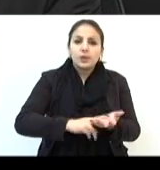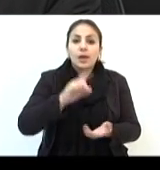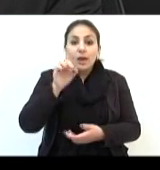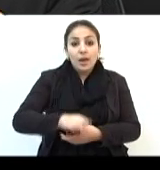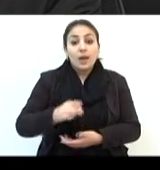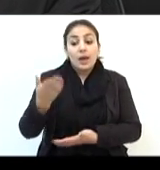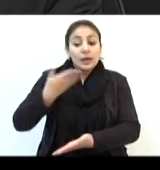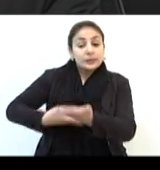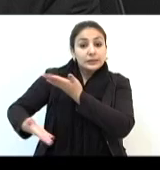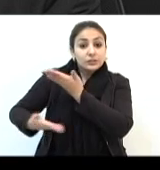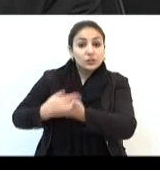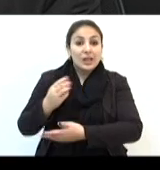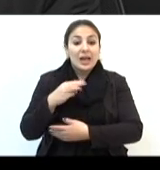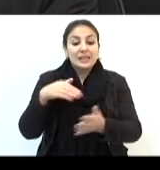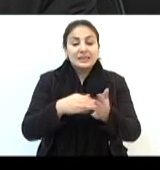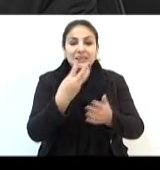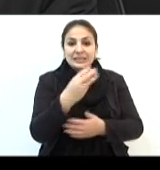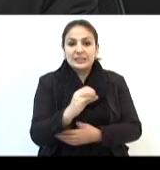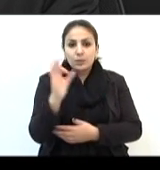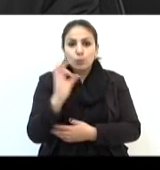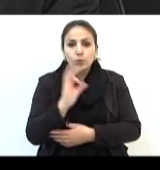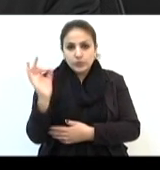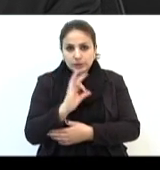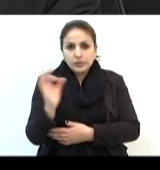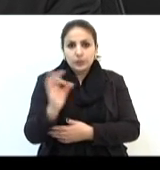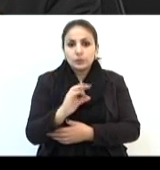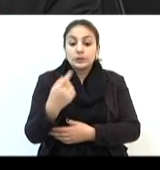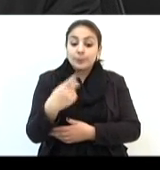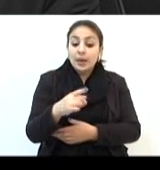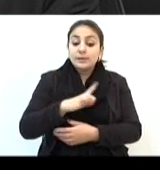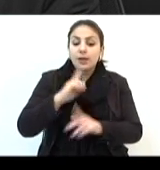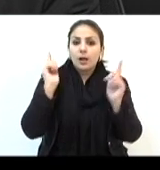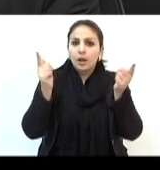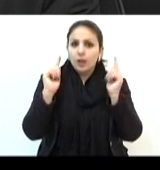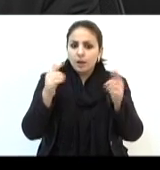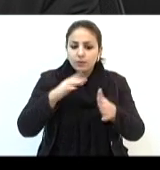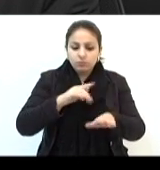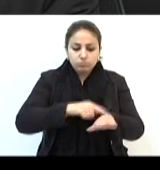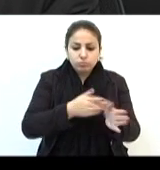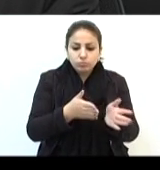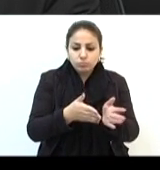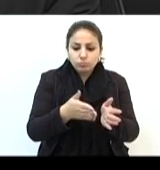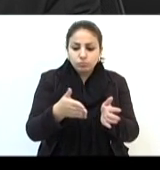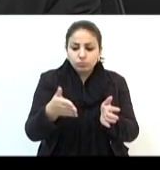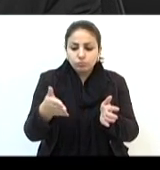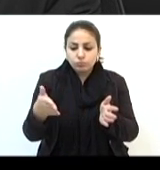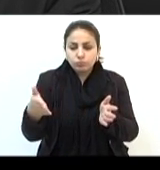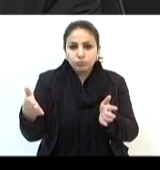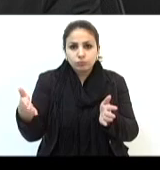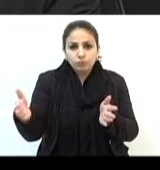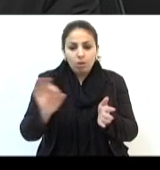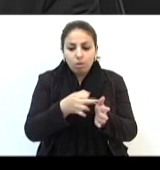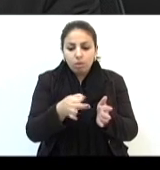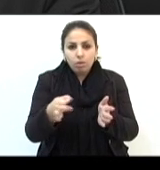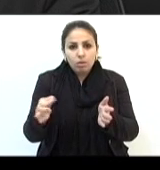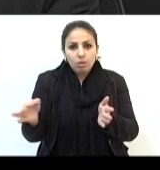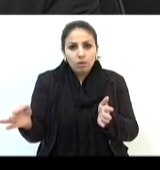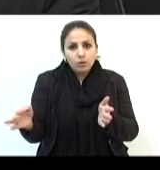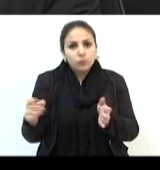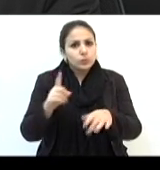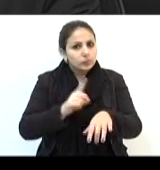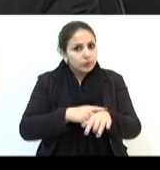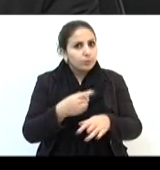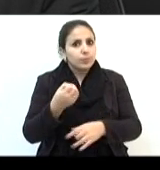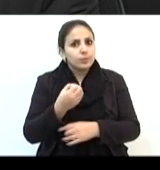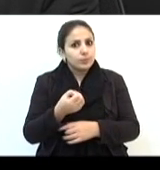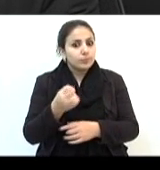ficam atendidos em até 30% em momentos de greve, e essa greve se estender por um tempo razoável